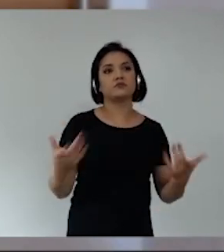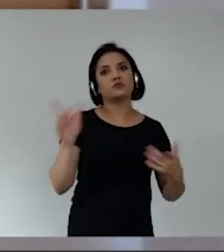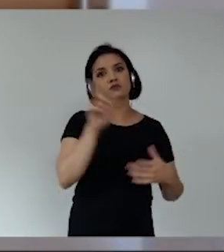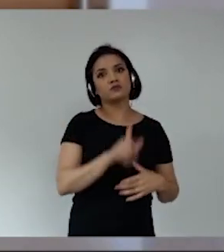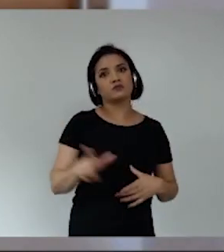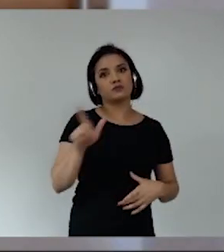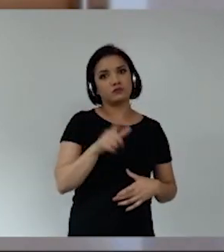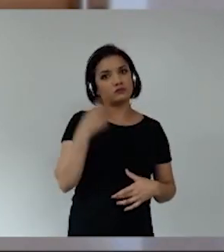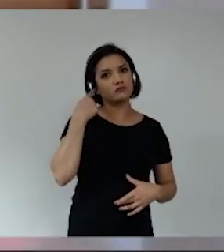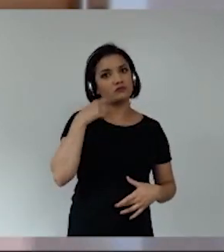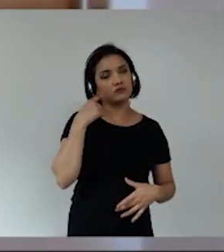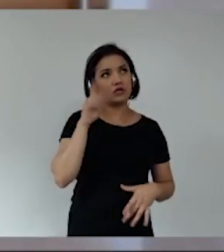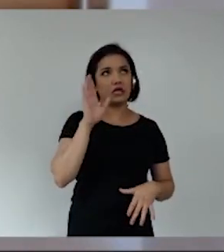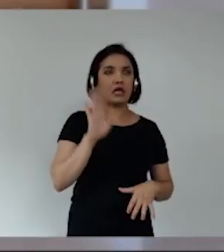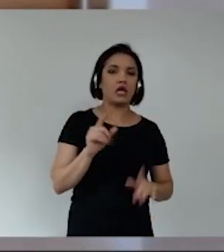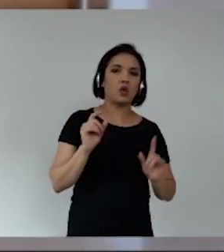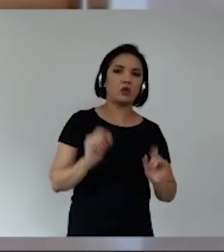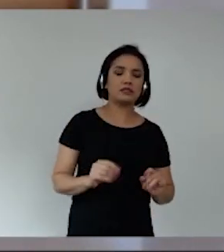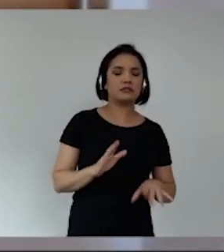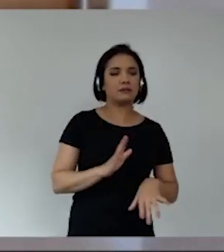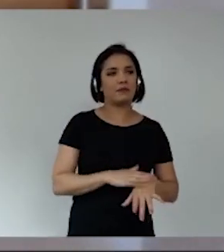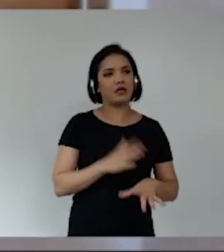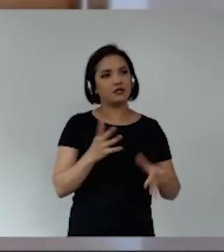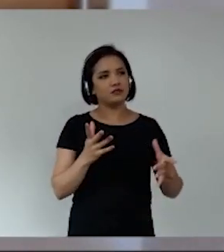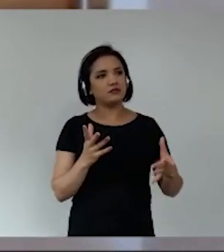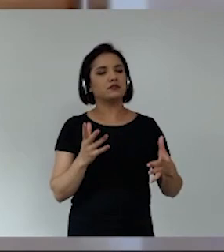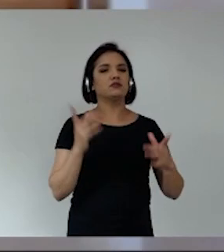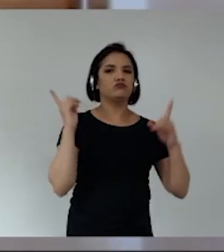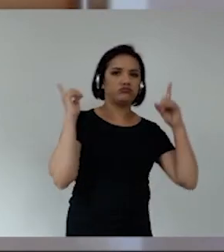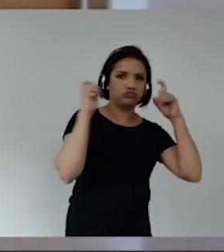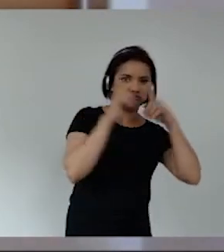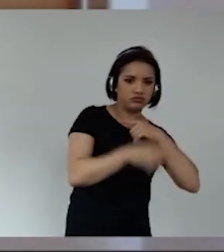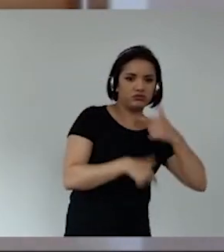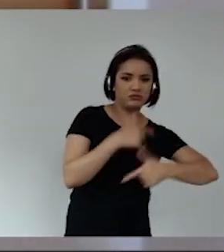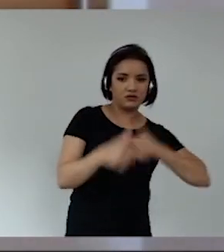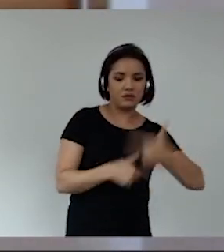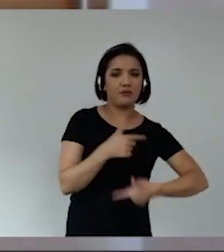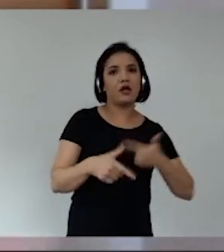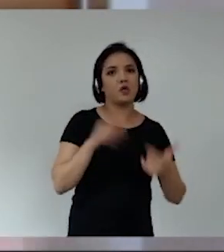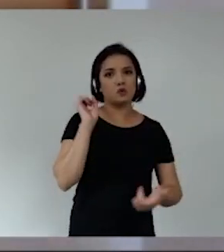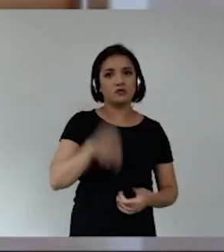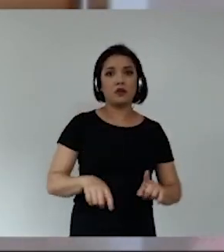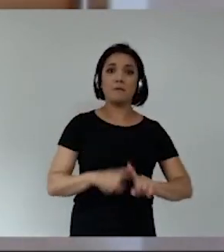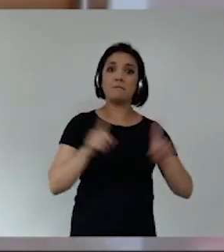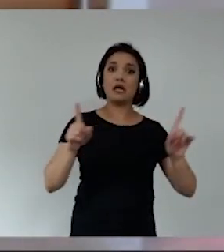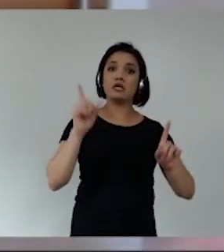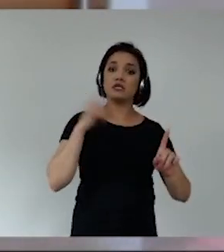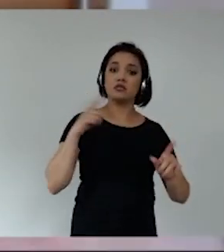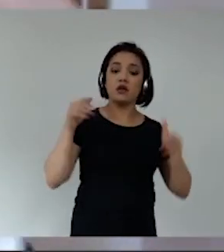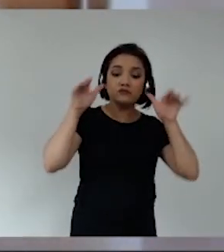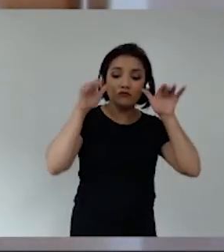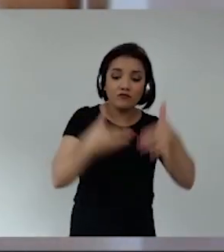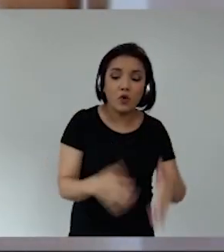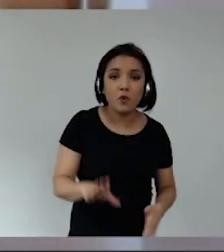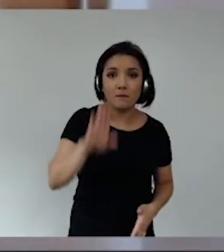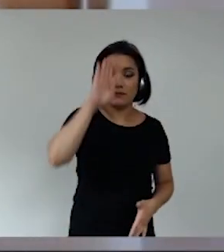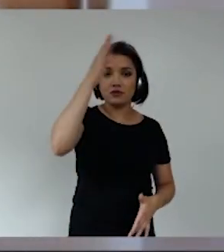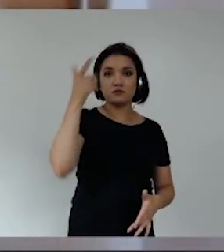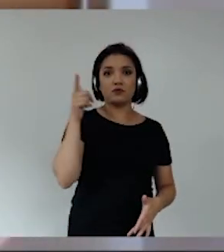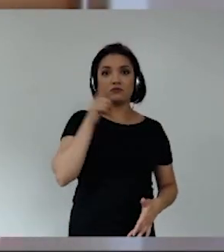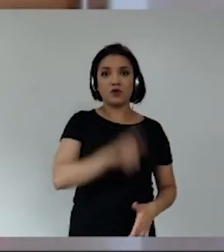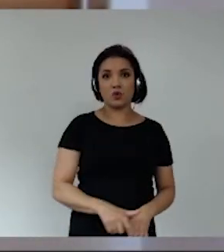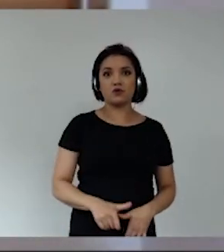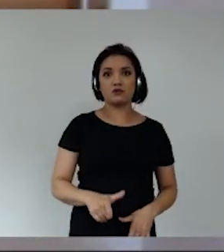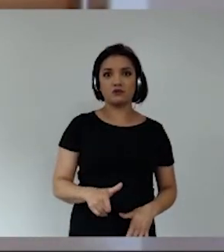advogado ele acaba sendo mais onerado nesse procedimento, é verdade, mas ele é um protagonista. Ele é o centro das atenções para a satisfação